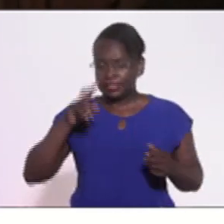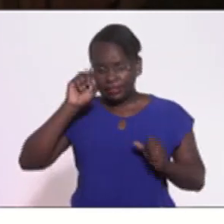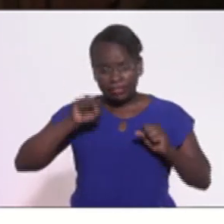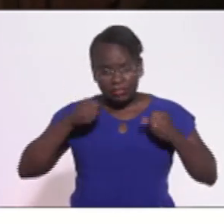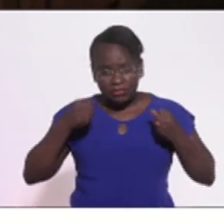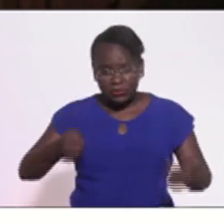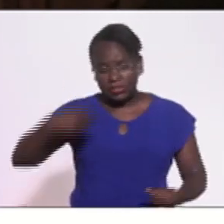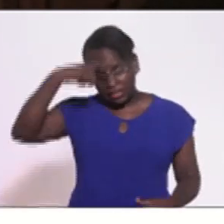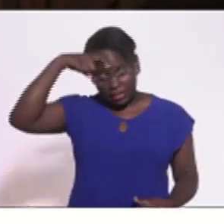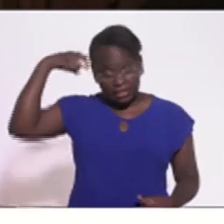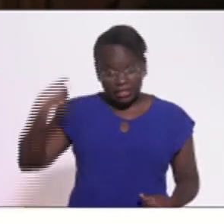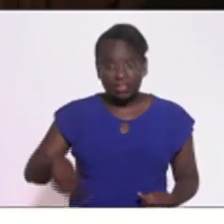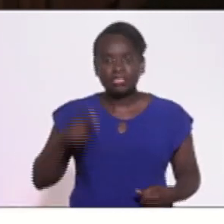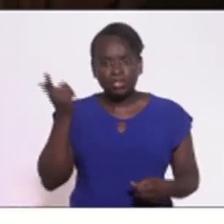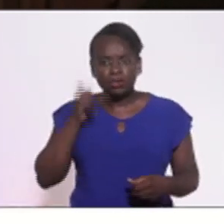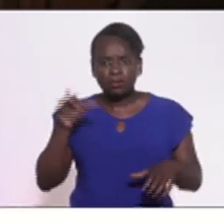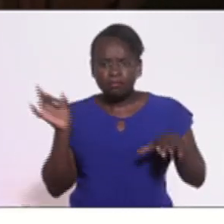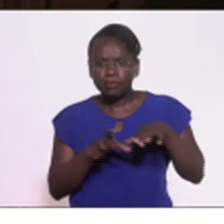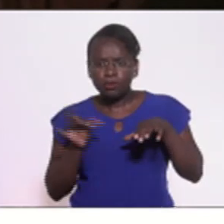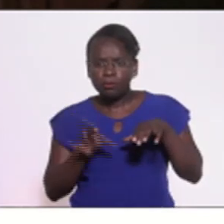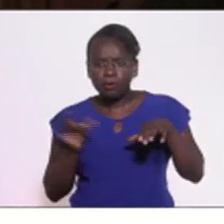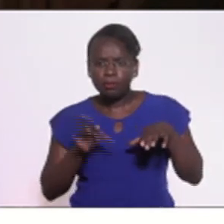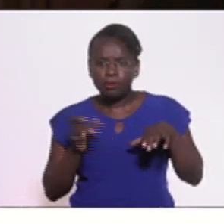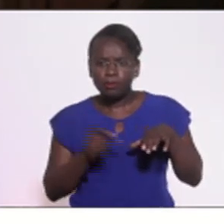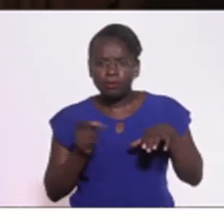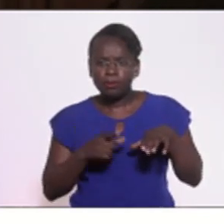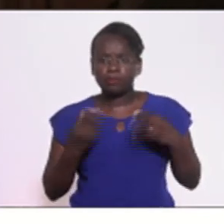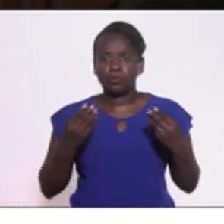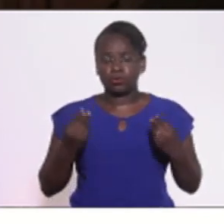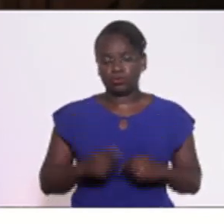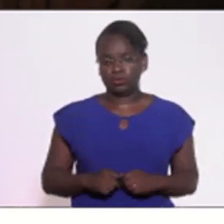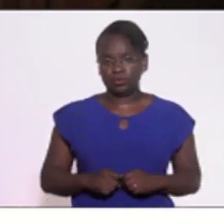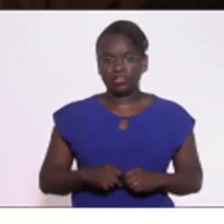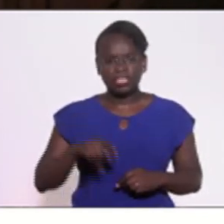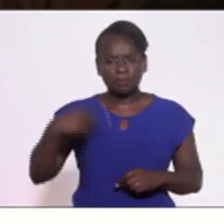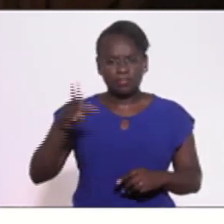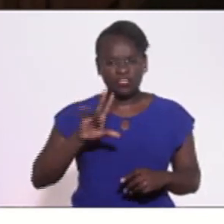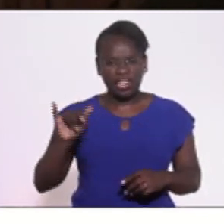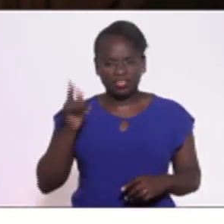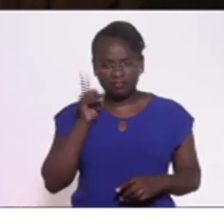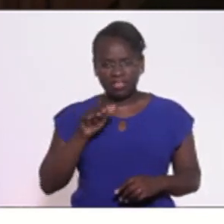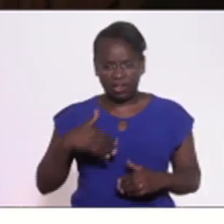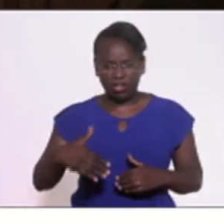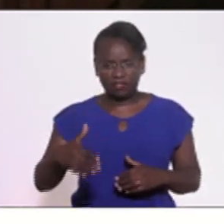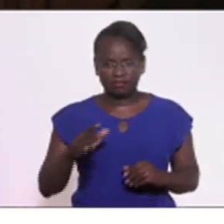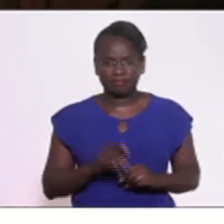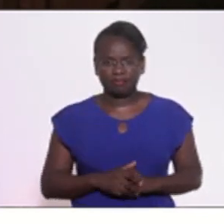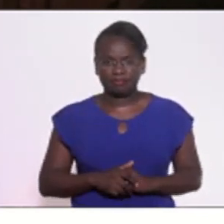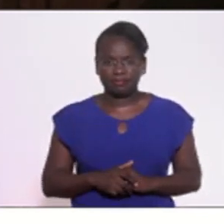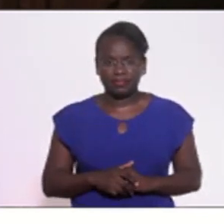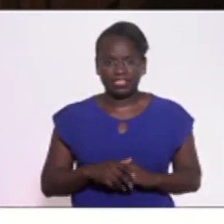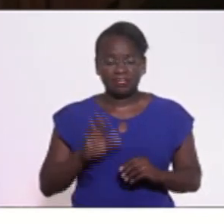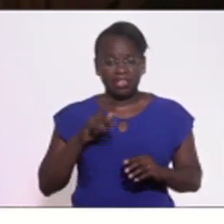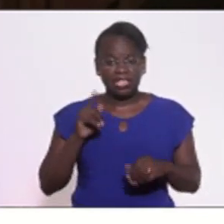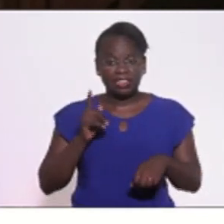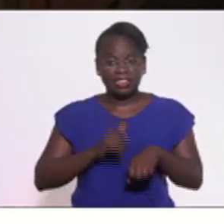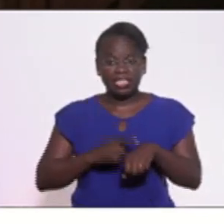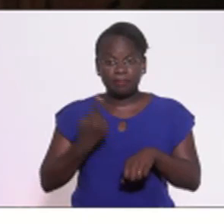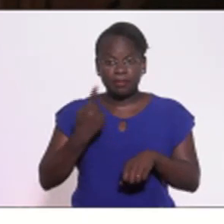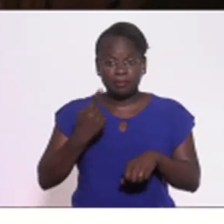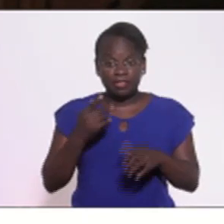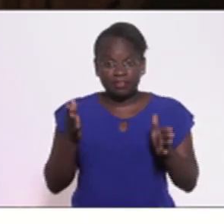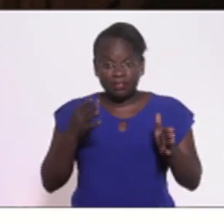matarem e fazerem gols, um atrás do outro. Daqui a pouco vai sair. Deve estar acabando o primeiro